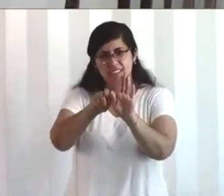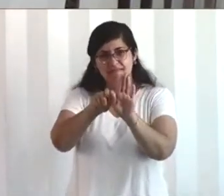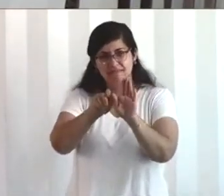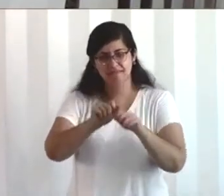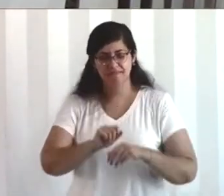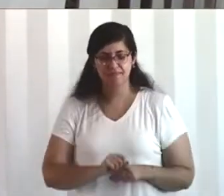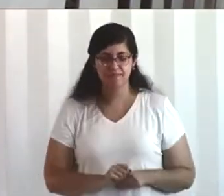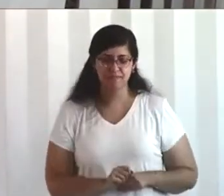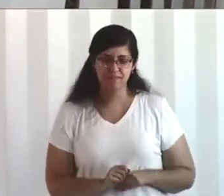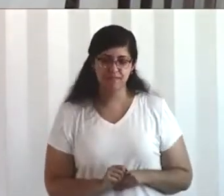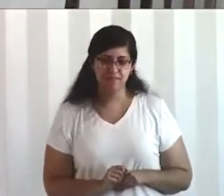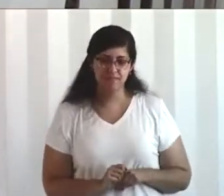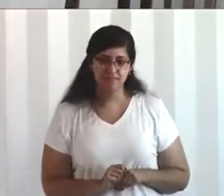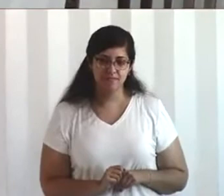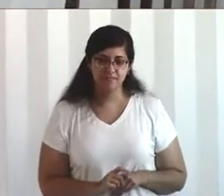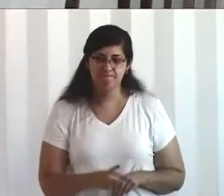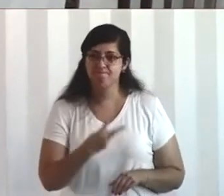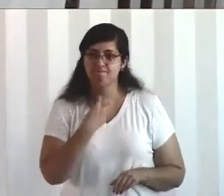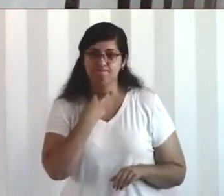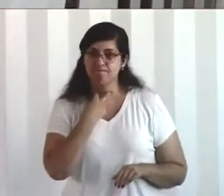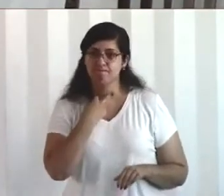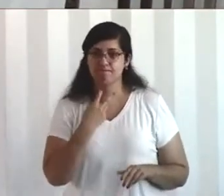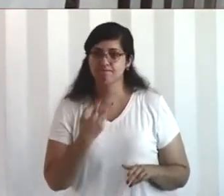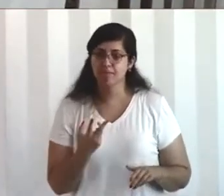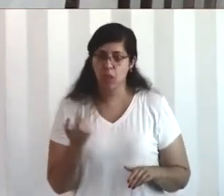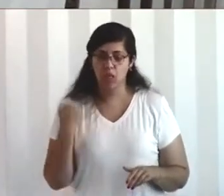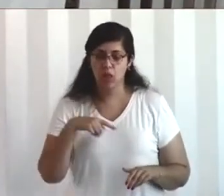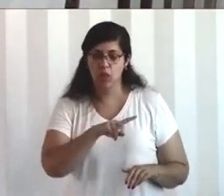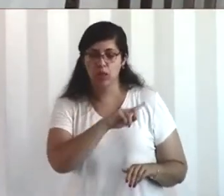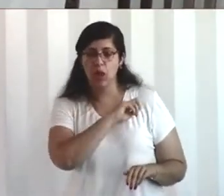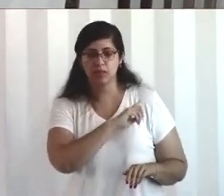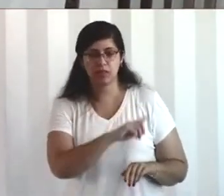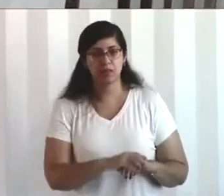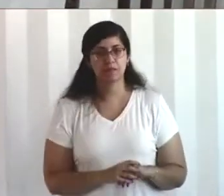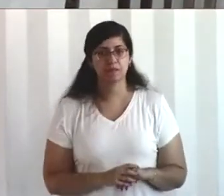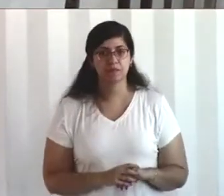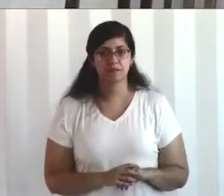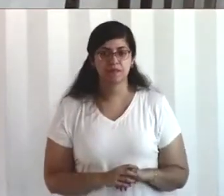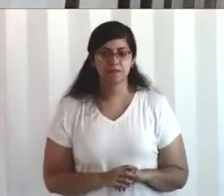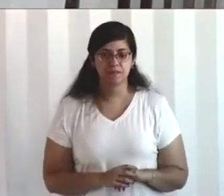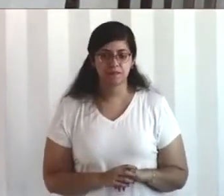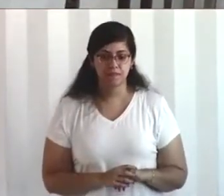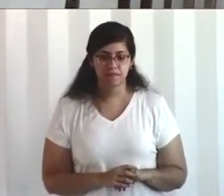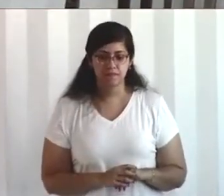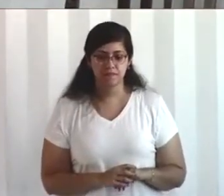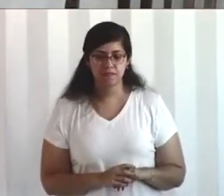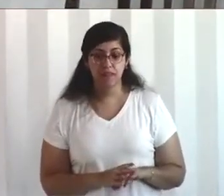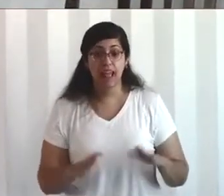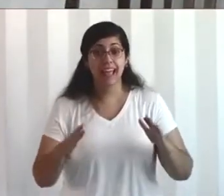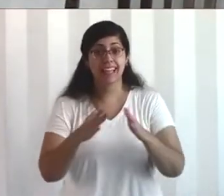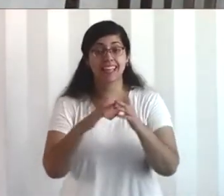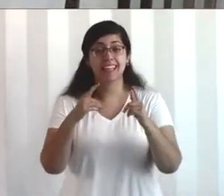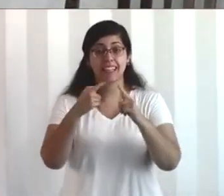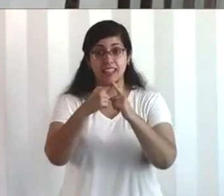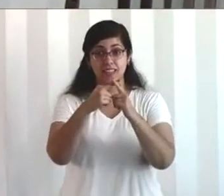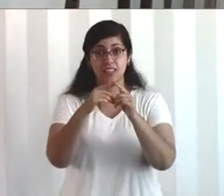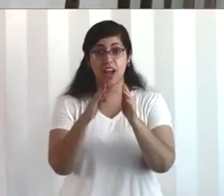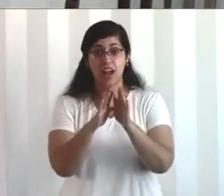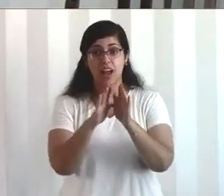reformado. Esse é um princípio de outras correntes religiosas. O princípio reformado é igreja aberta,